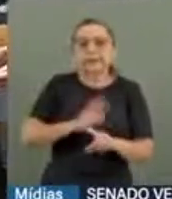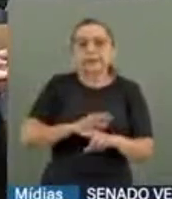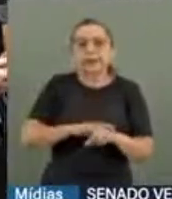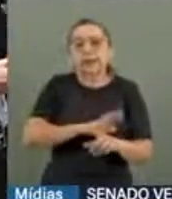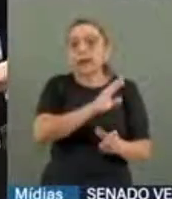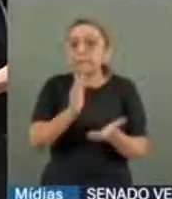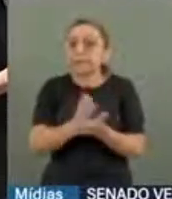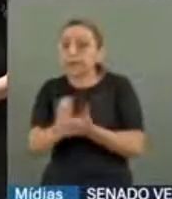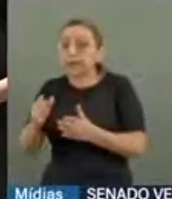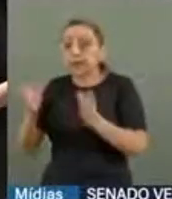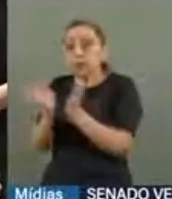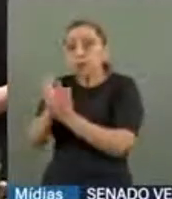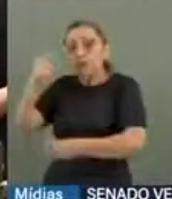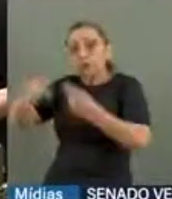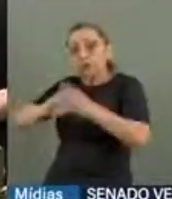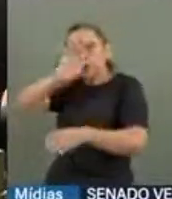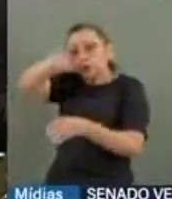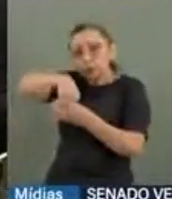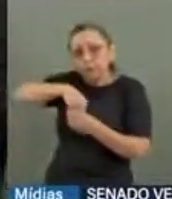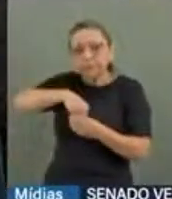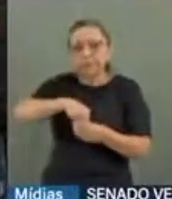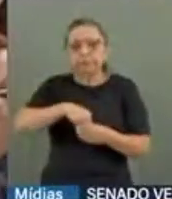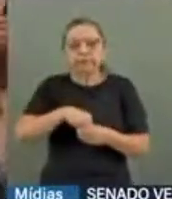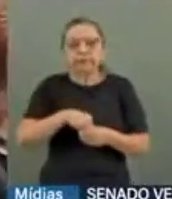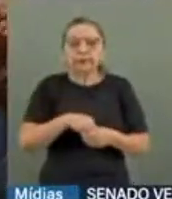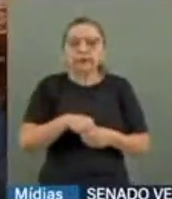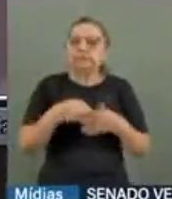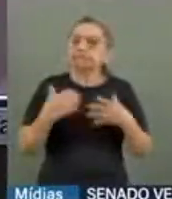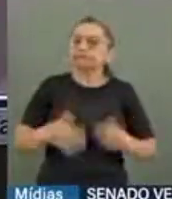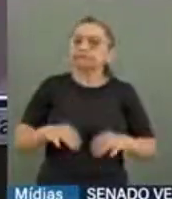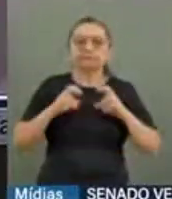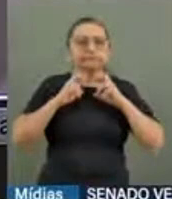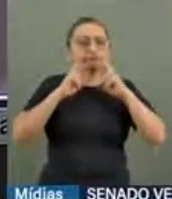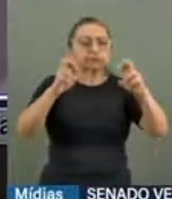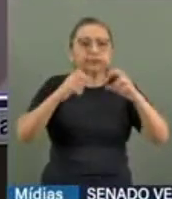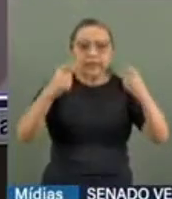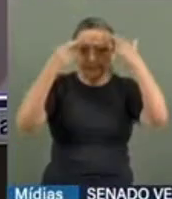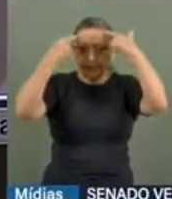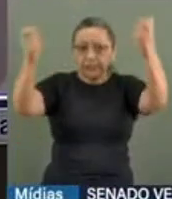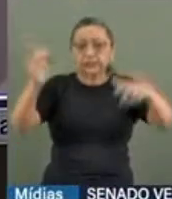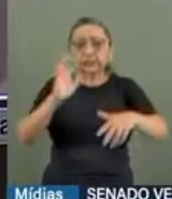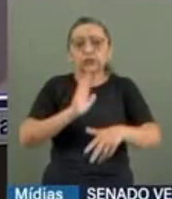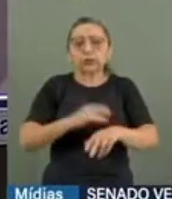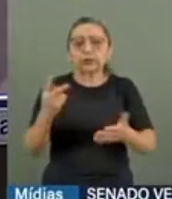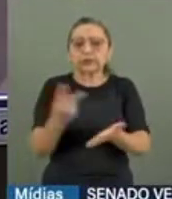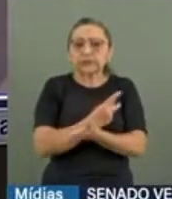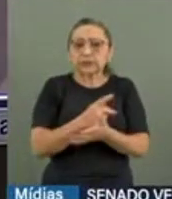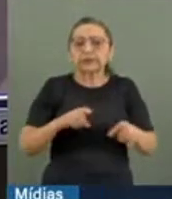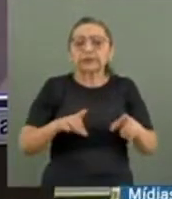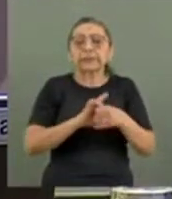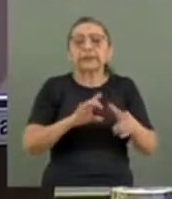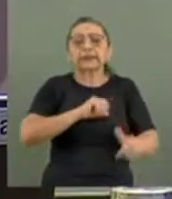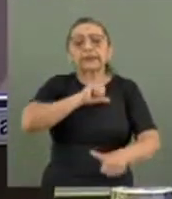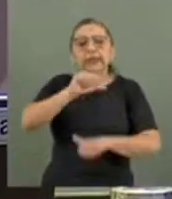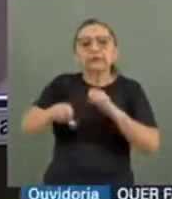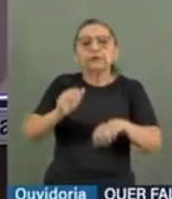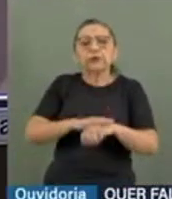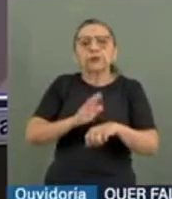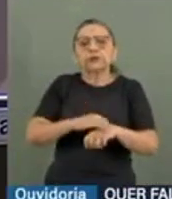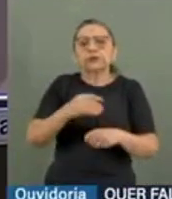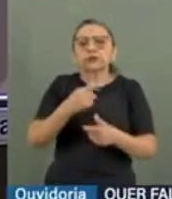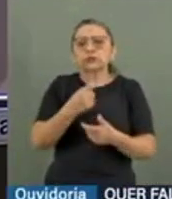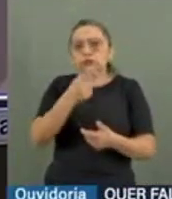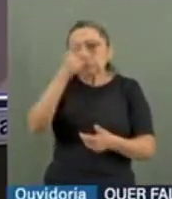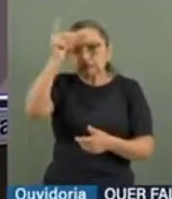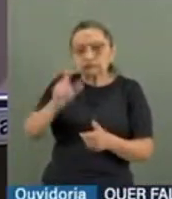da classe política incluída, glamourizam a violência dos atos antidemocráticos e transformam seus